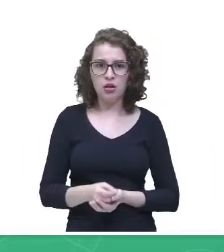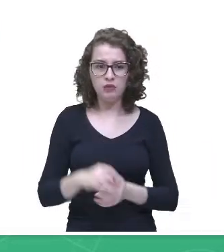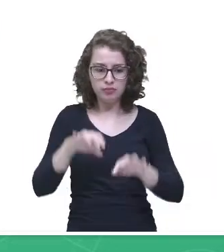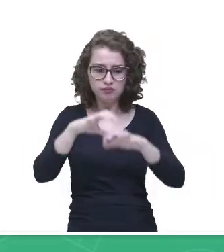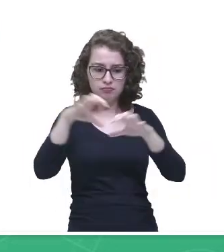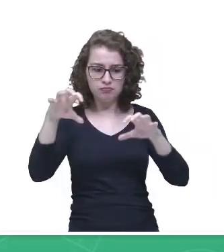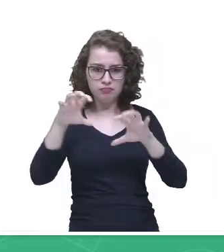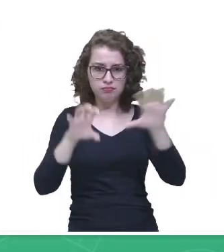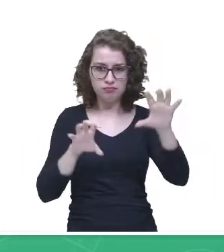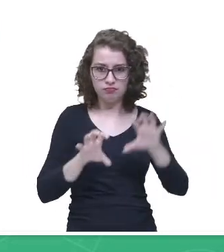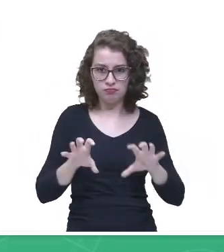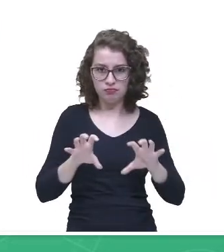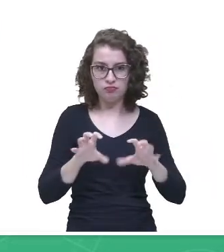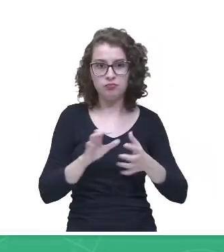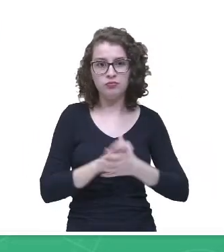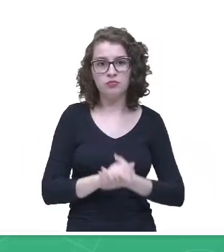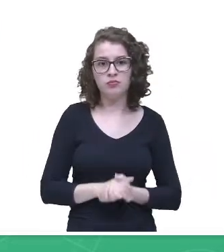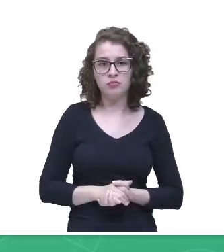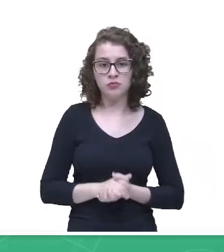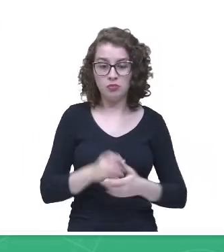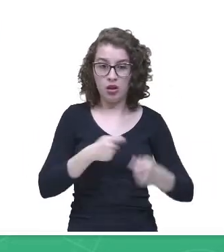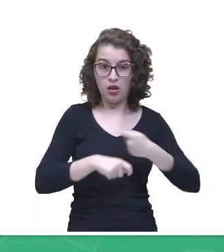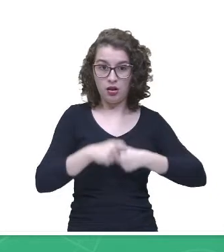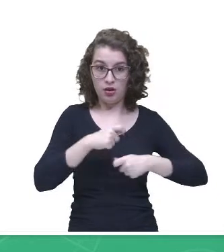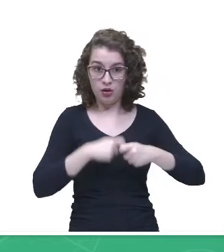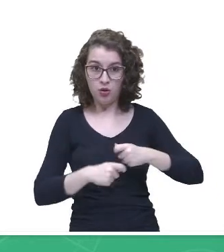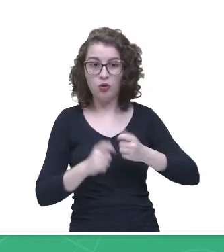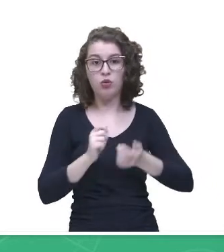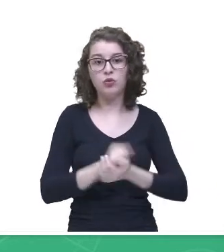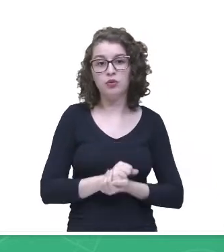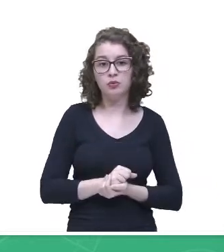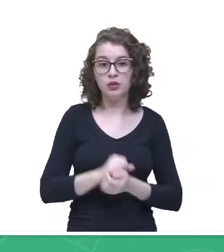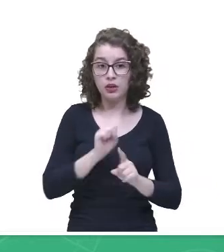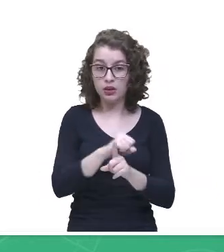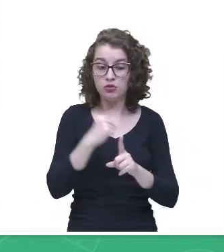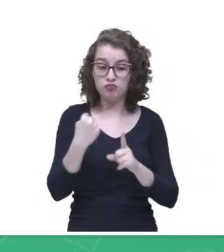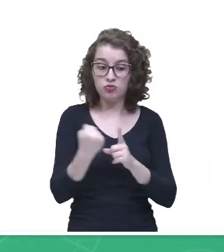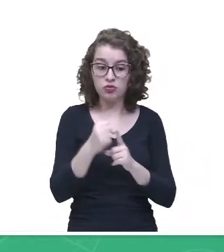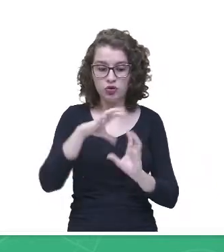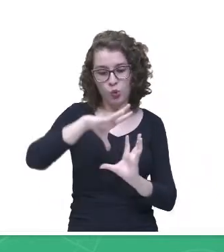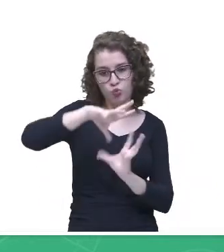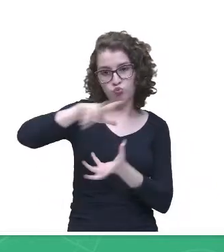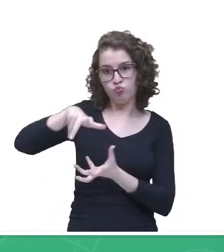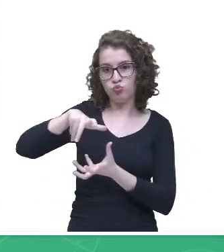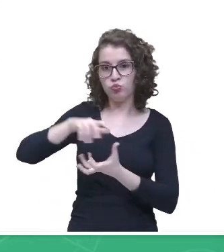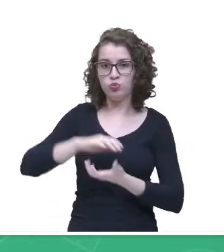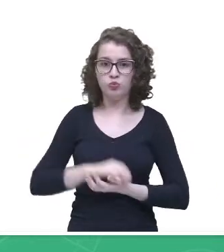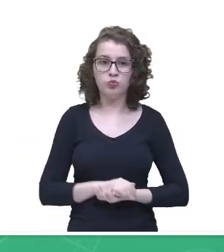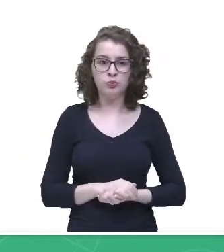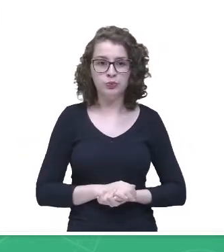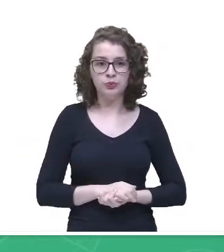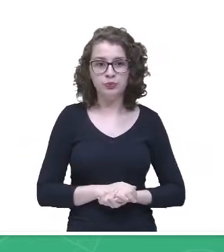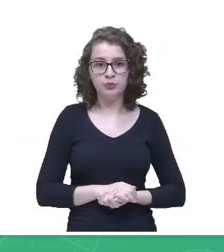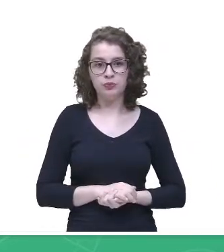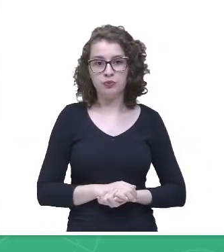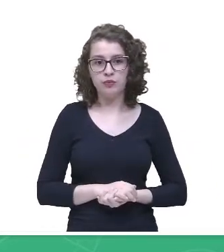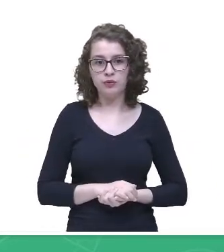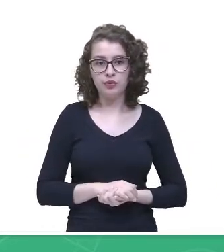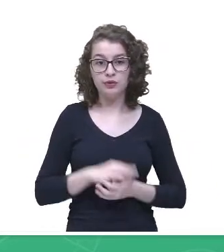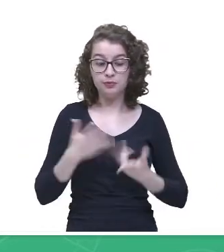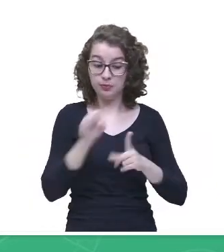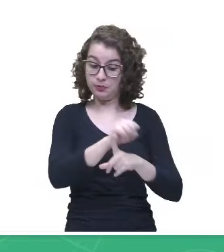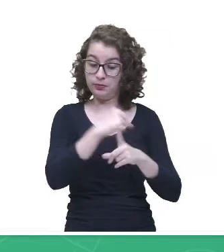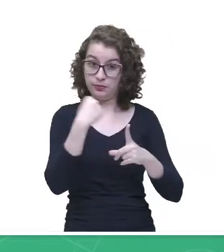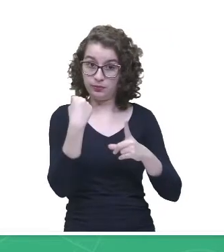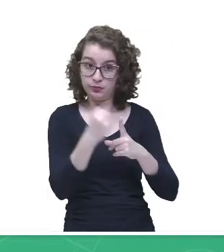polarizar a economia, a sociedade de forma mundial, tá bom? Essa